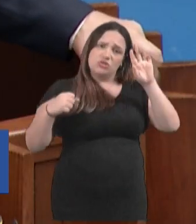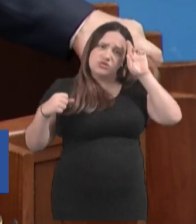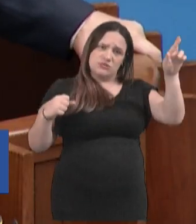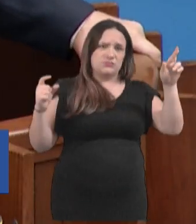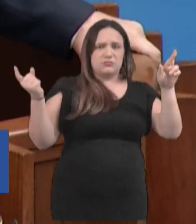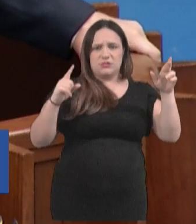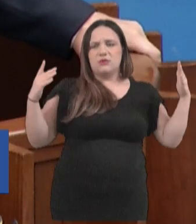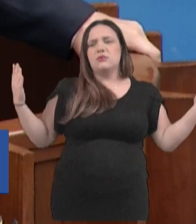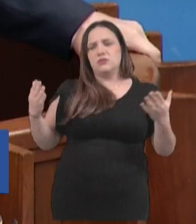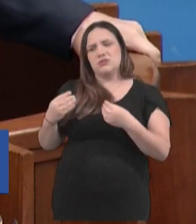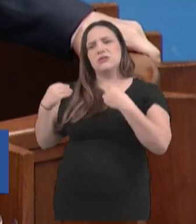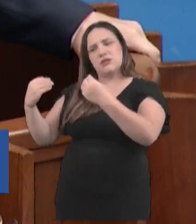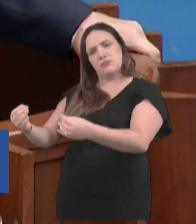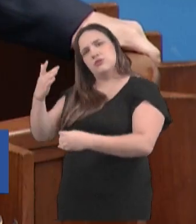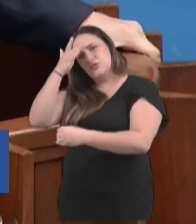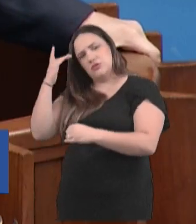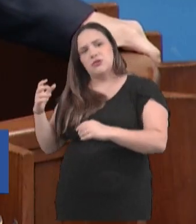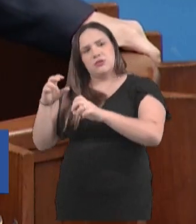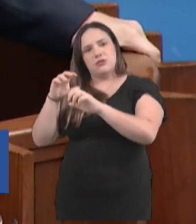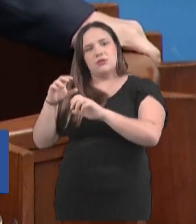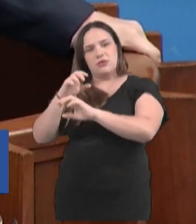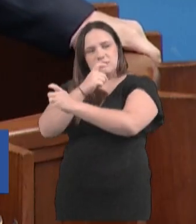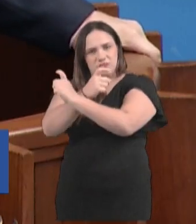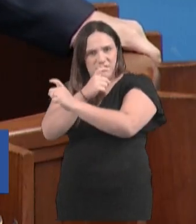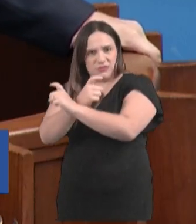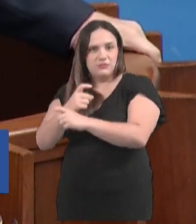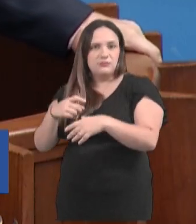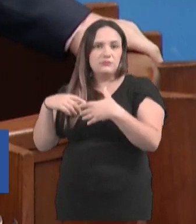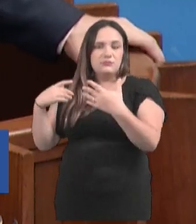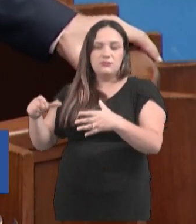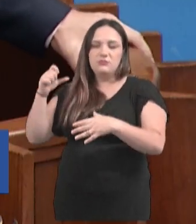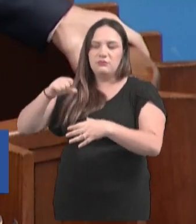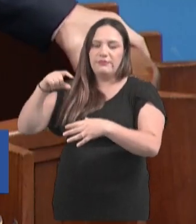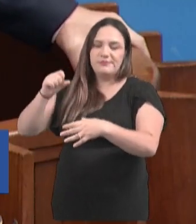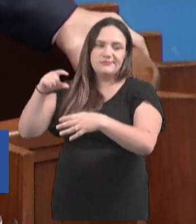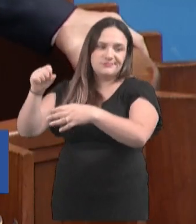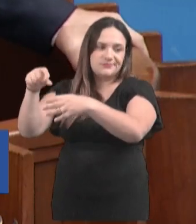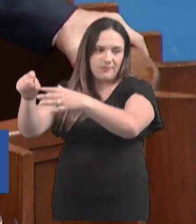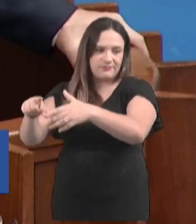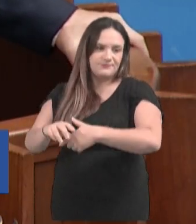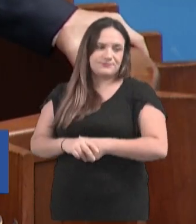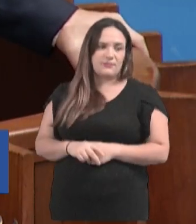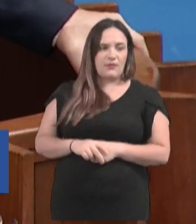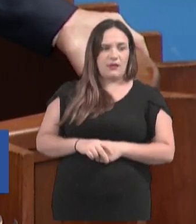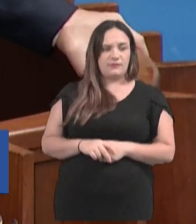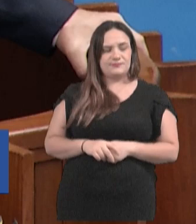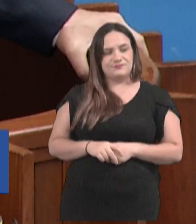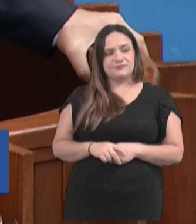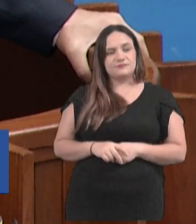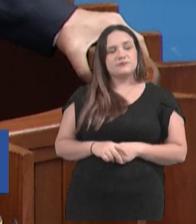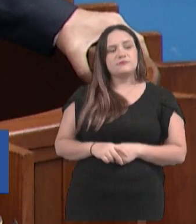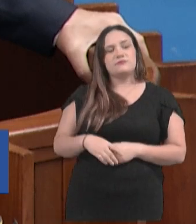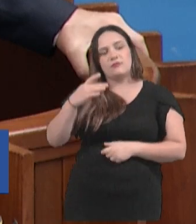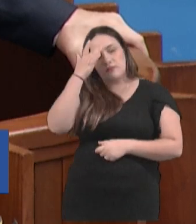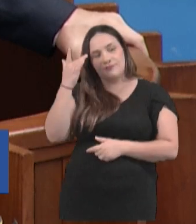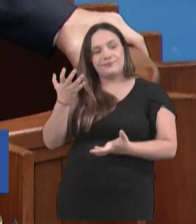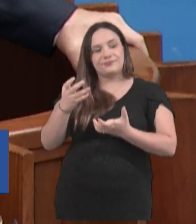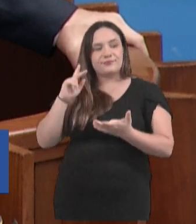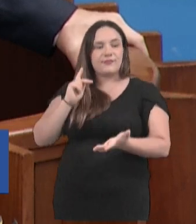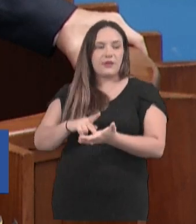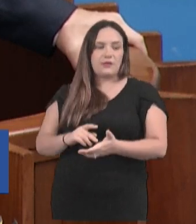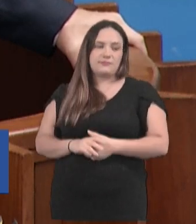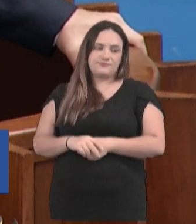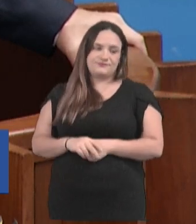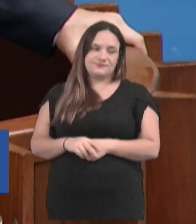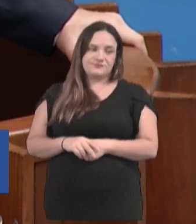à reforma agrária, né, para serem assentados aqueles que querem, de fato,